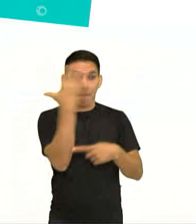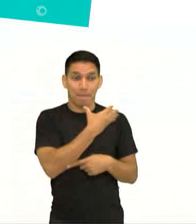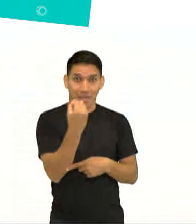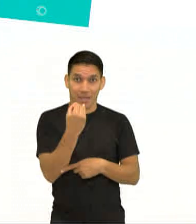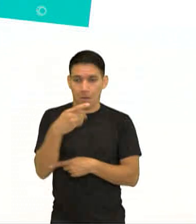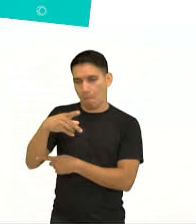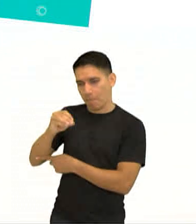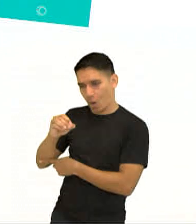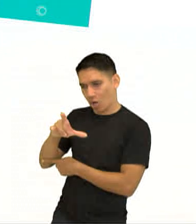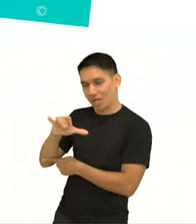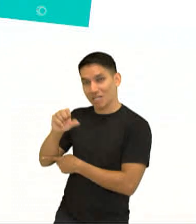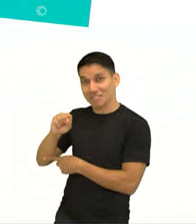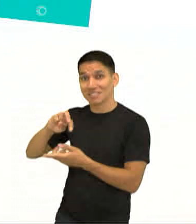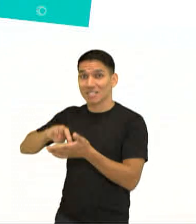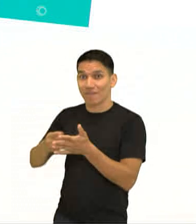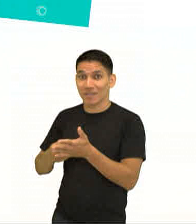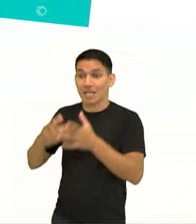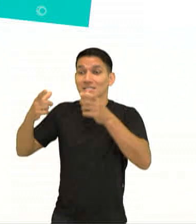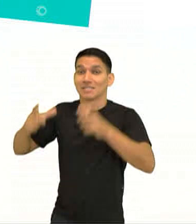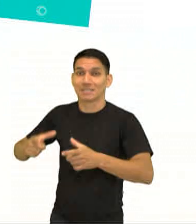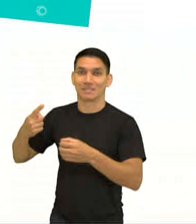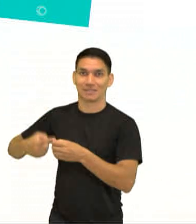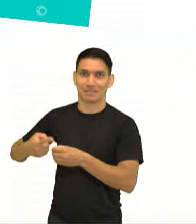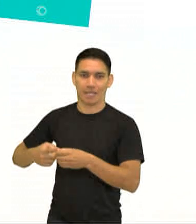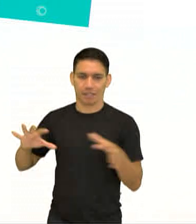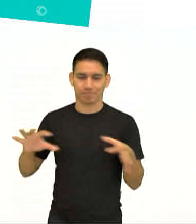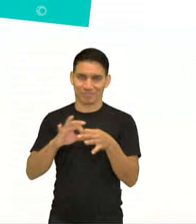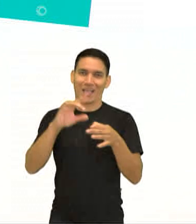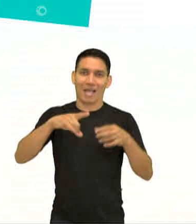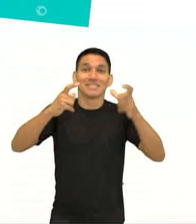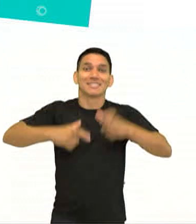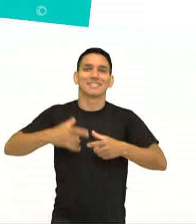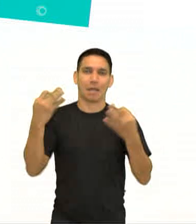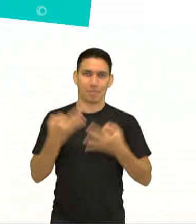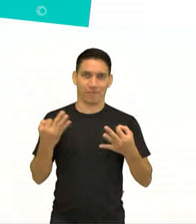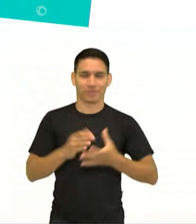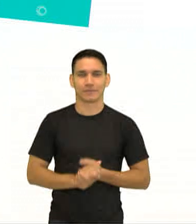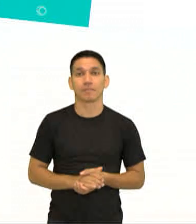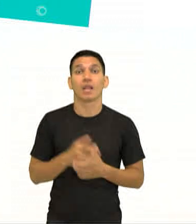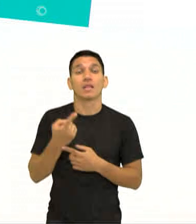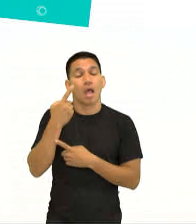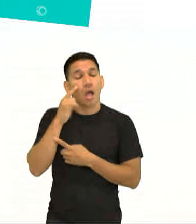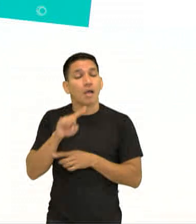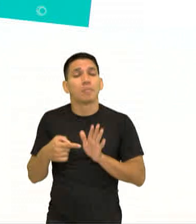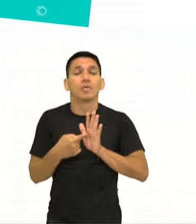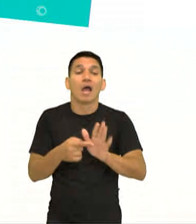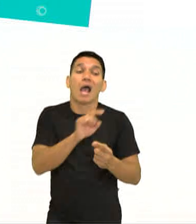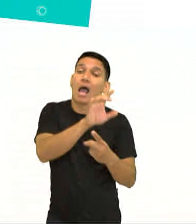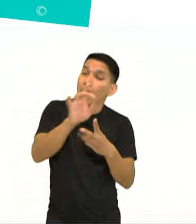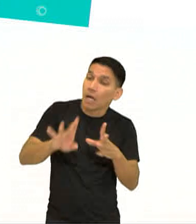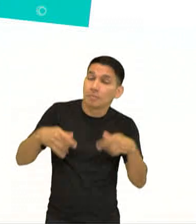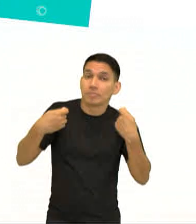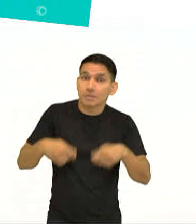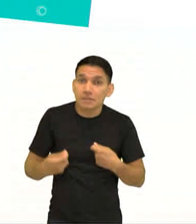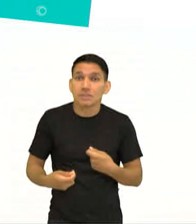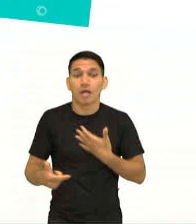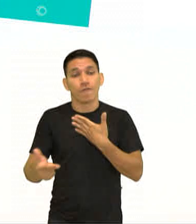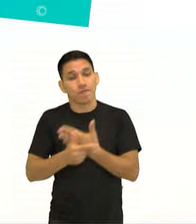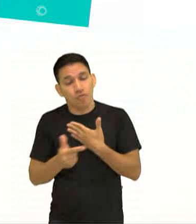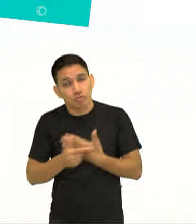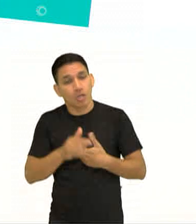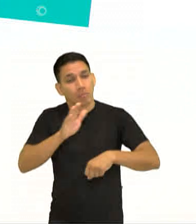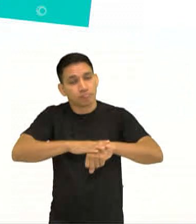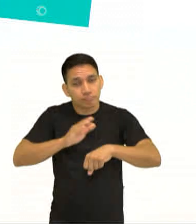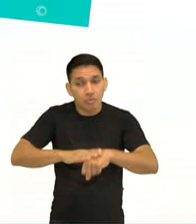cidade bela, a cidade perfeita. E nessa cidade ideal, é importante que cada um exerça as suas funções de acordo com o seu tipo de